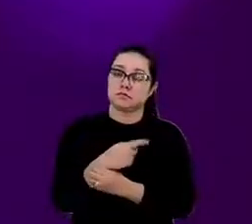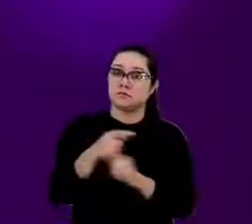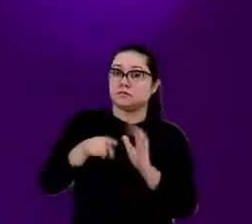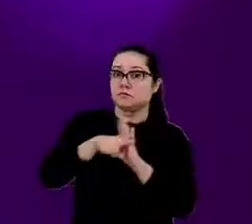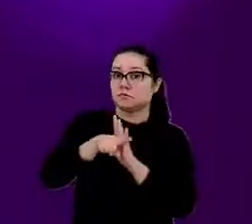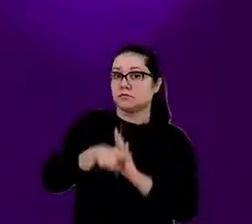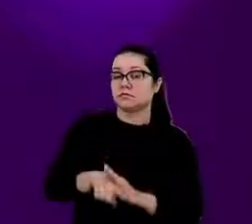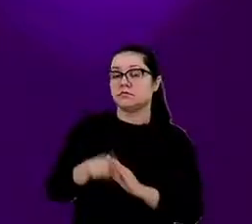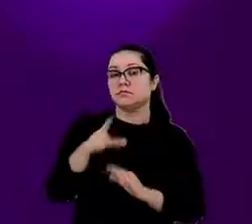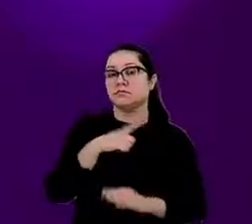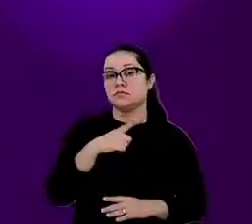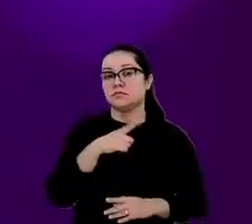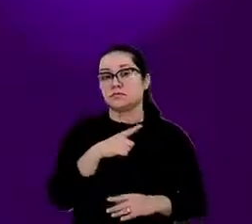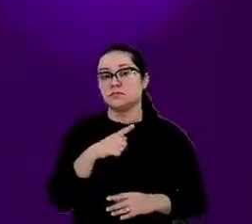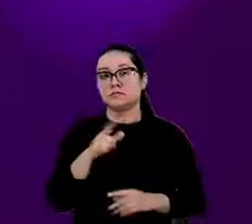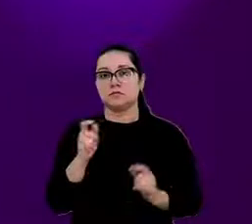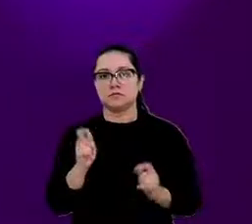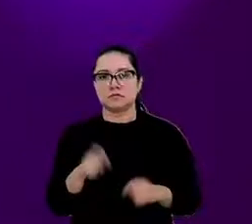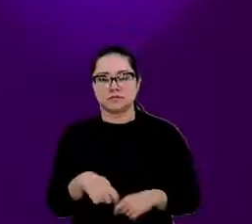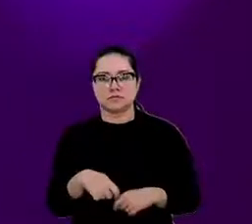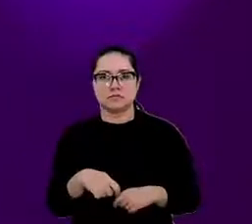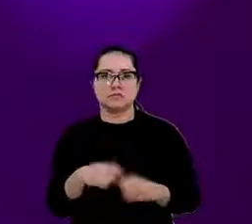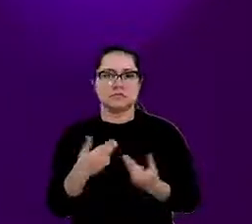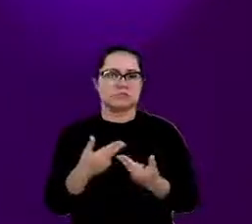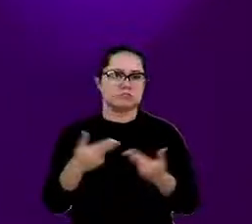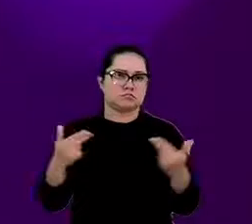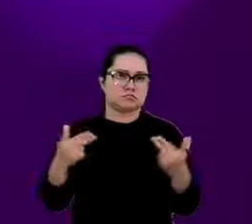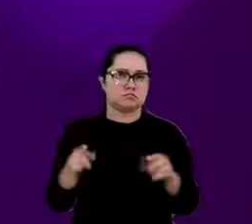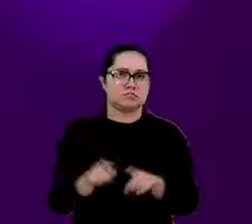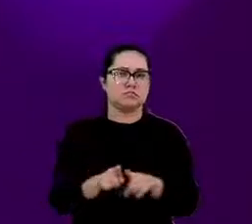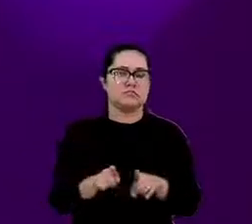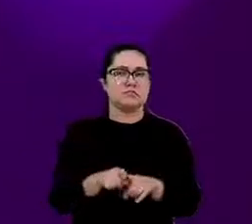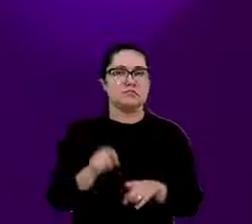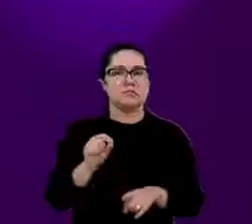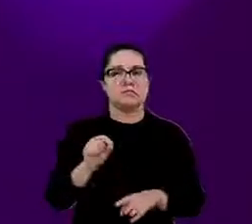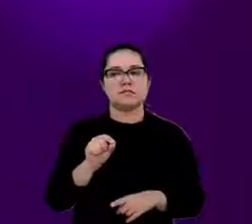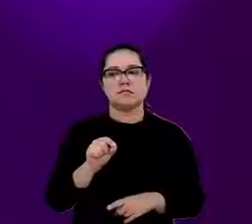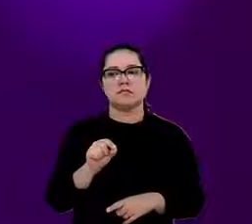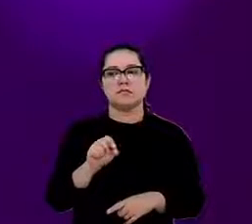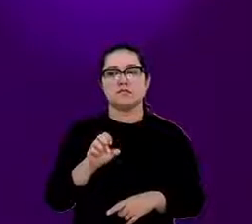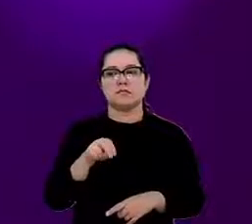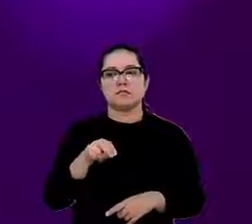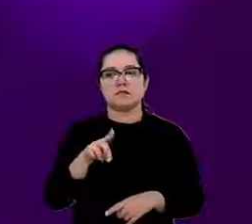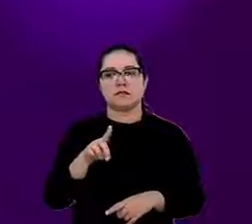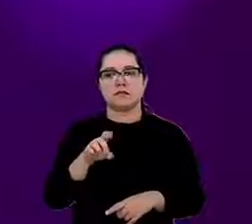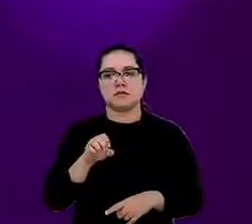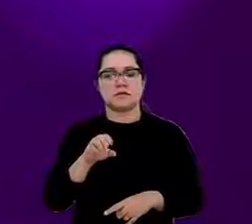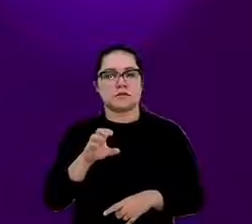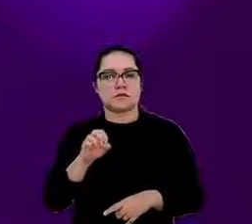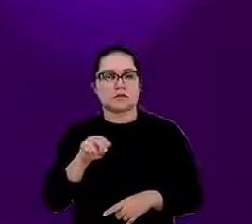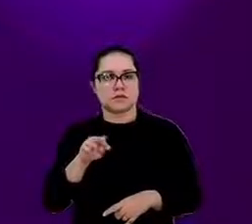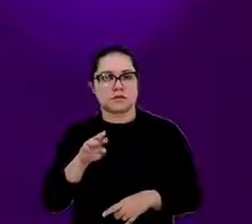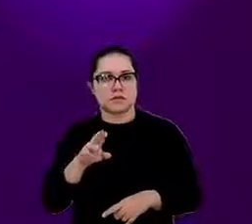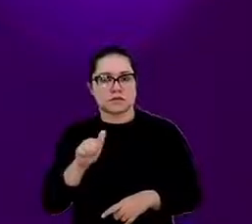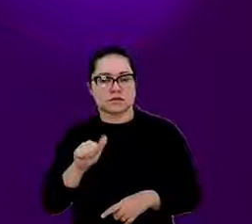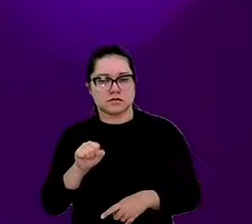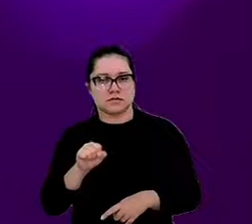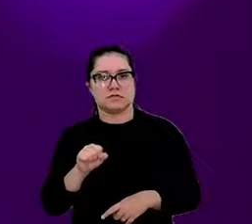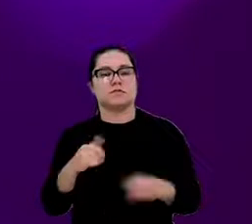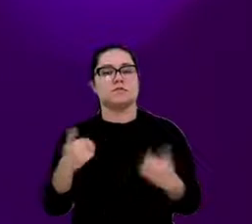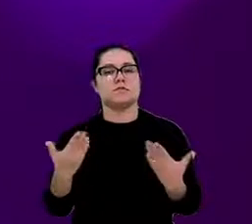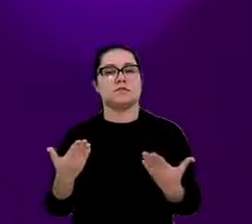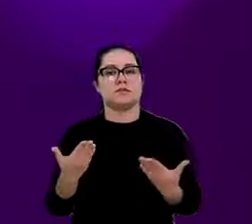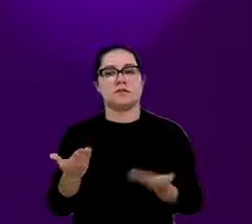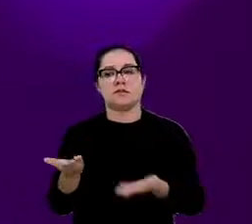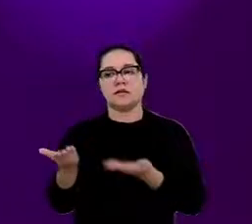falha de enchimento intraluminal, haziness, e também o aspecto das endopróteses. E quando nós podemos indicar o ultrassom ou